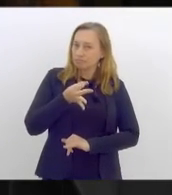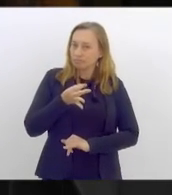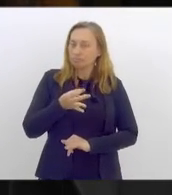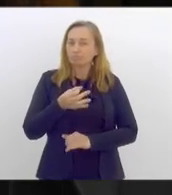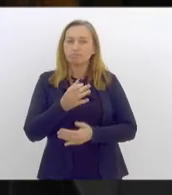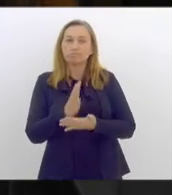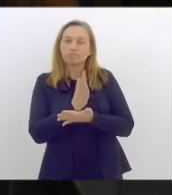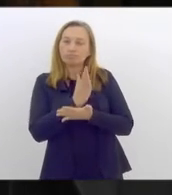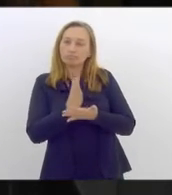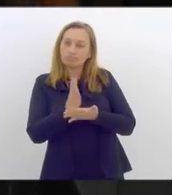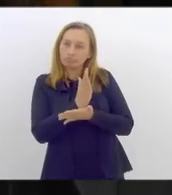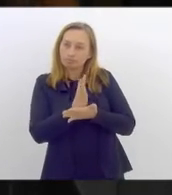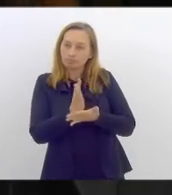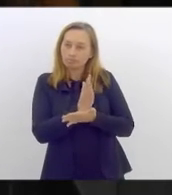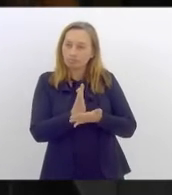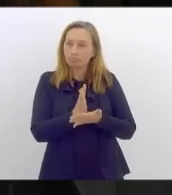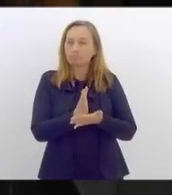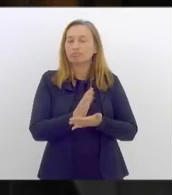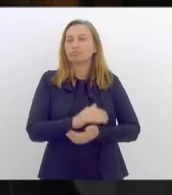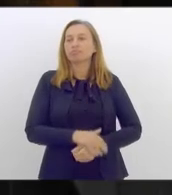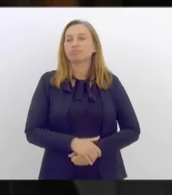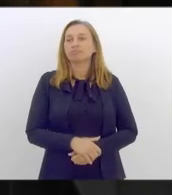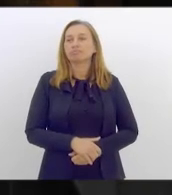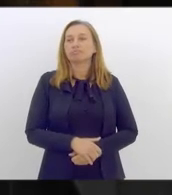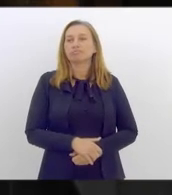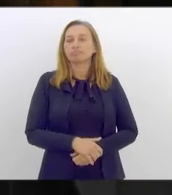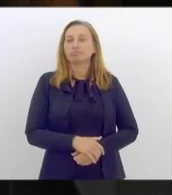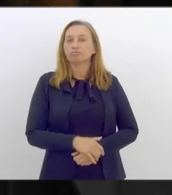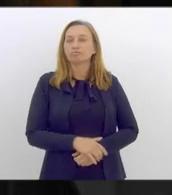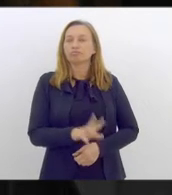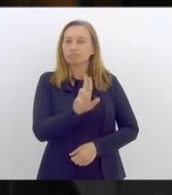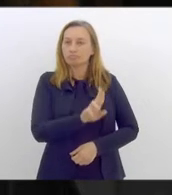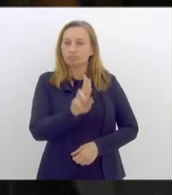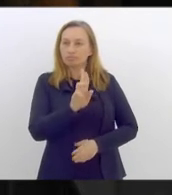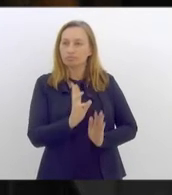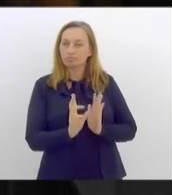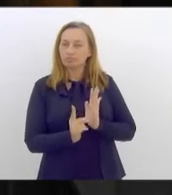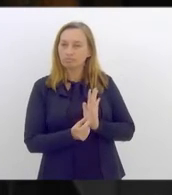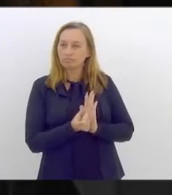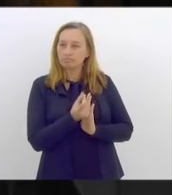as custas das Finanças Públicas